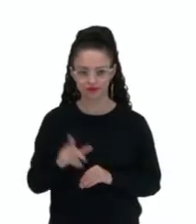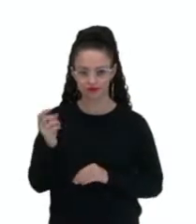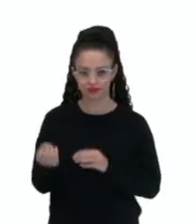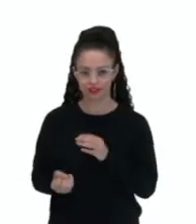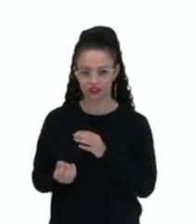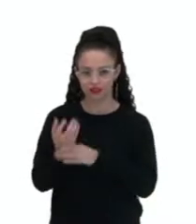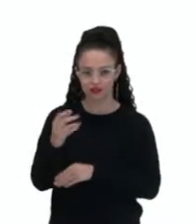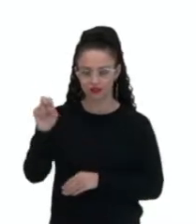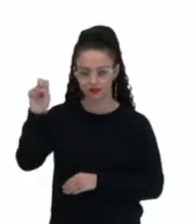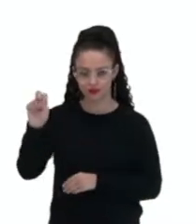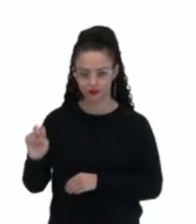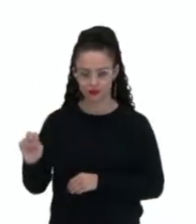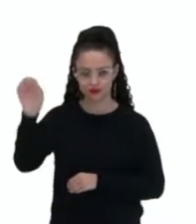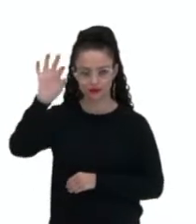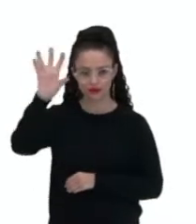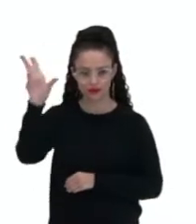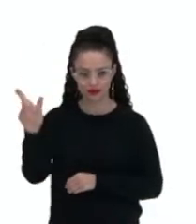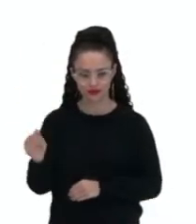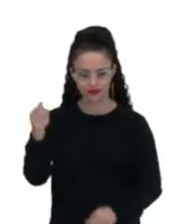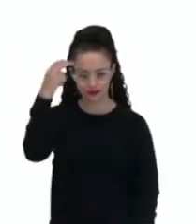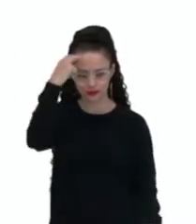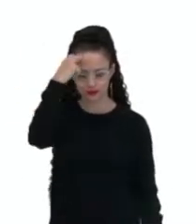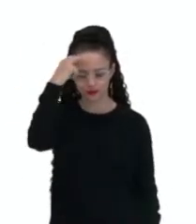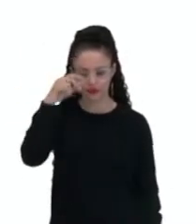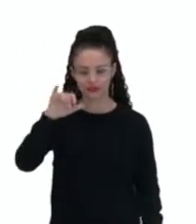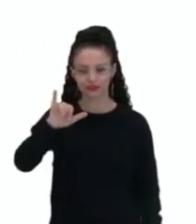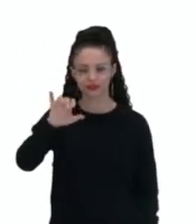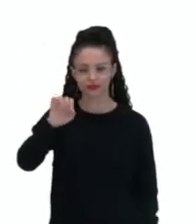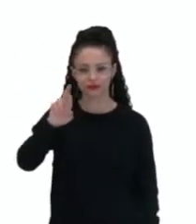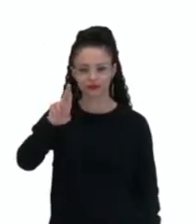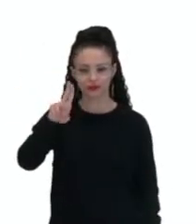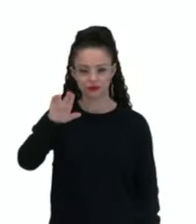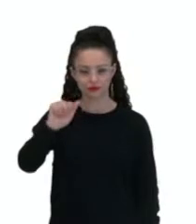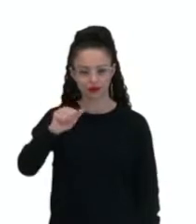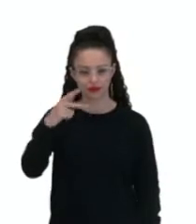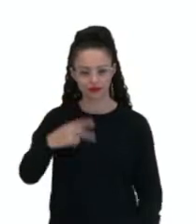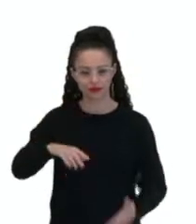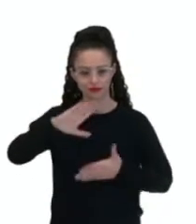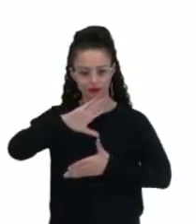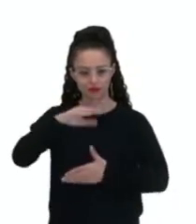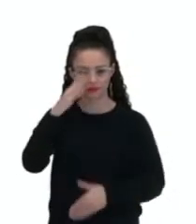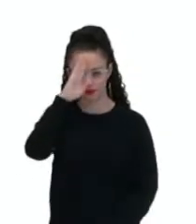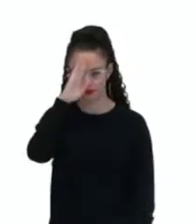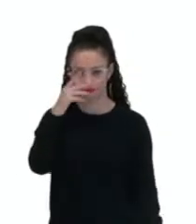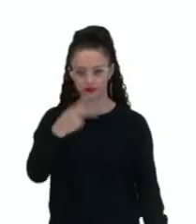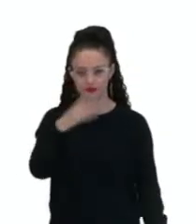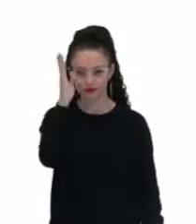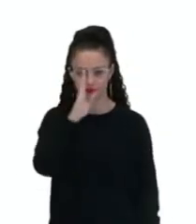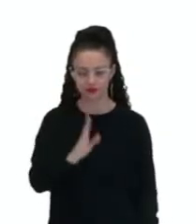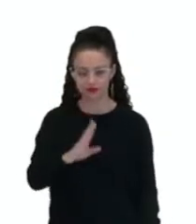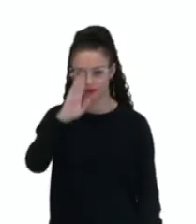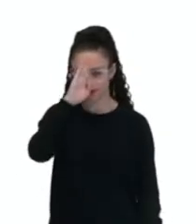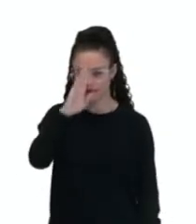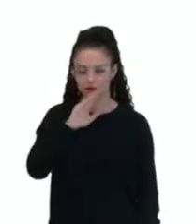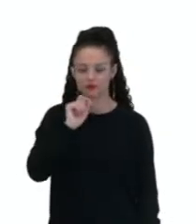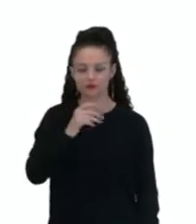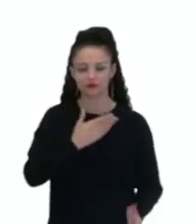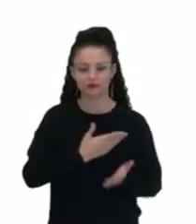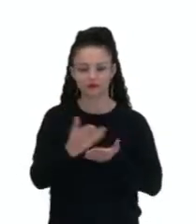sudoeste e sul da África, a cultura iorubá. Nas Américas, em especial no Brasil, é fundamental para a formação da raiz religiosa